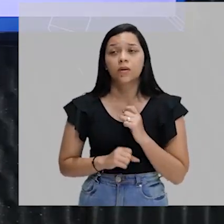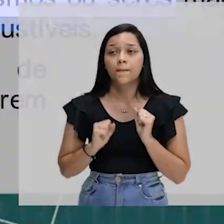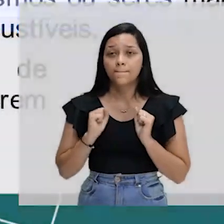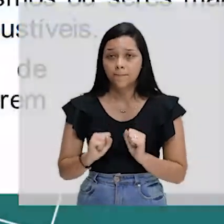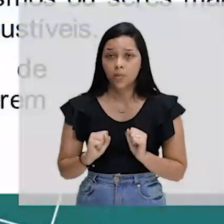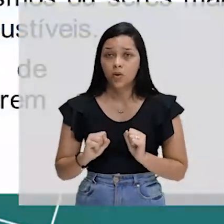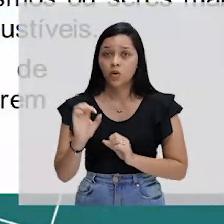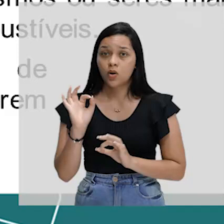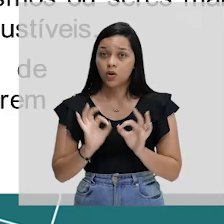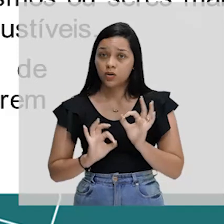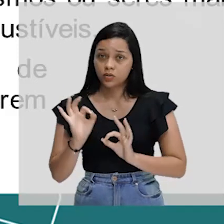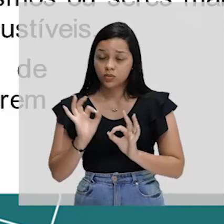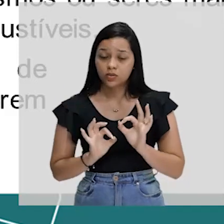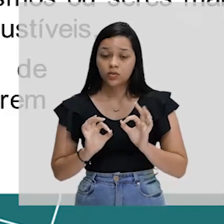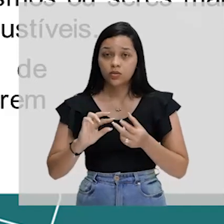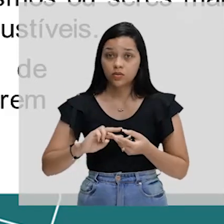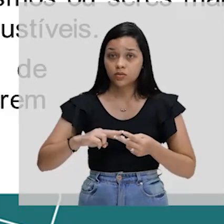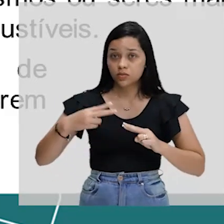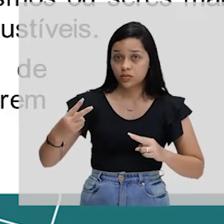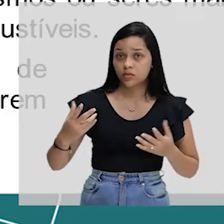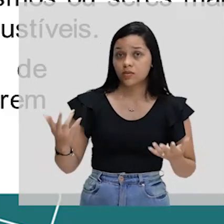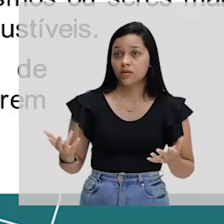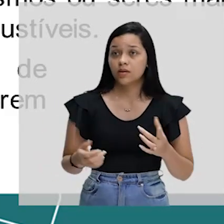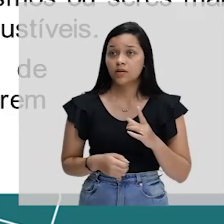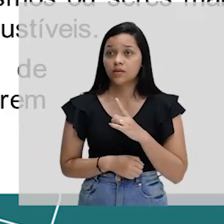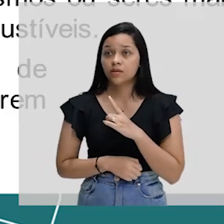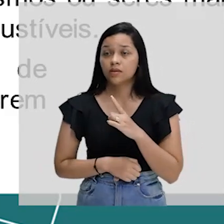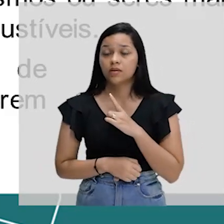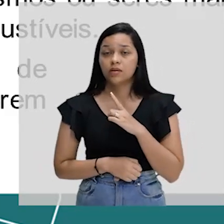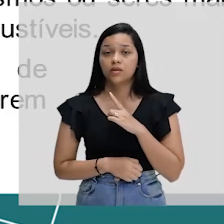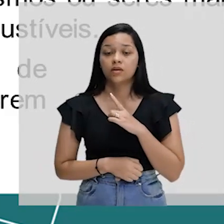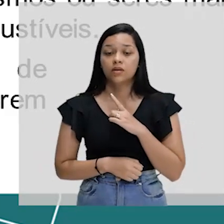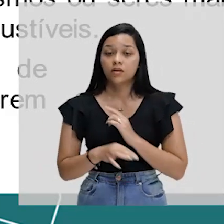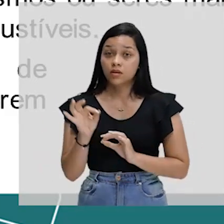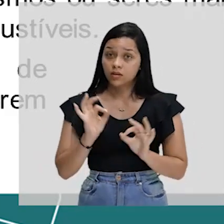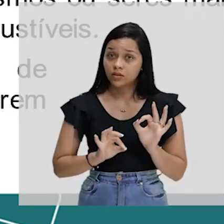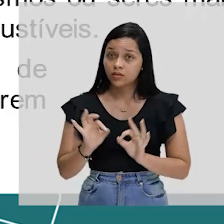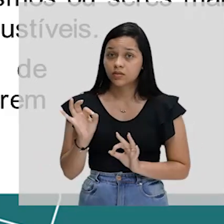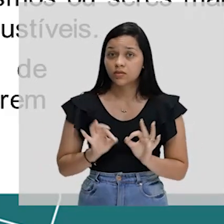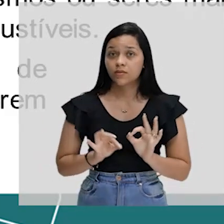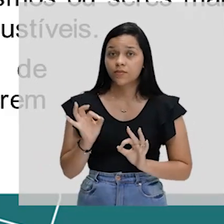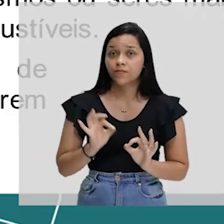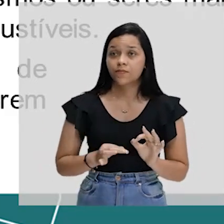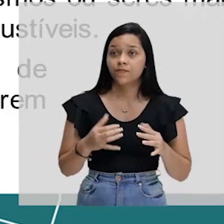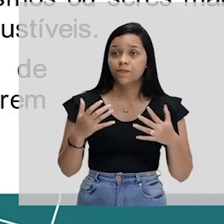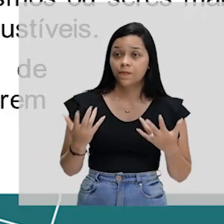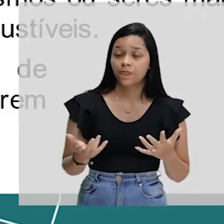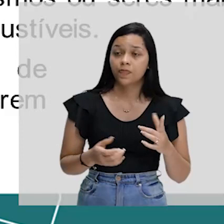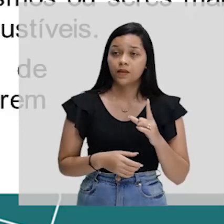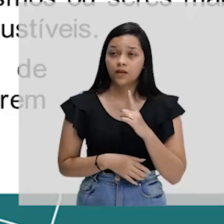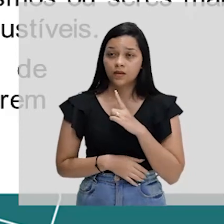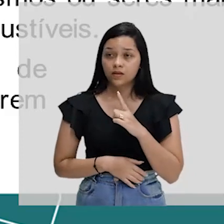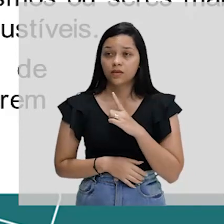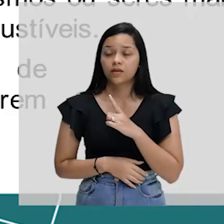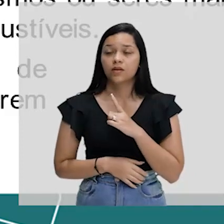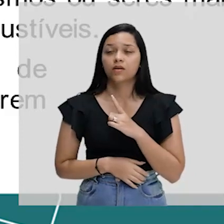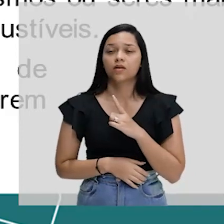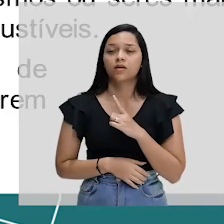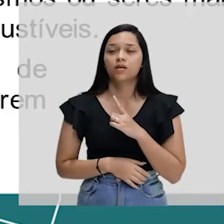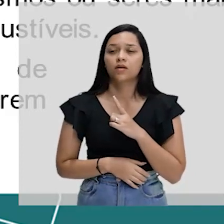posso programar geneticamente esse micro-organismo. Então, capacidade